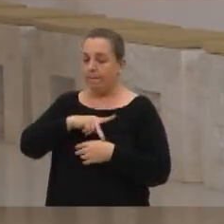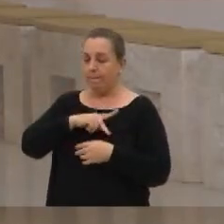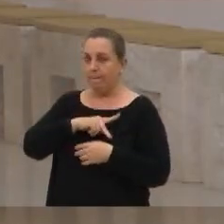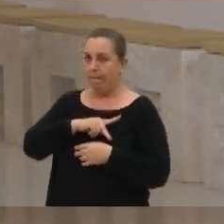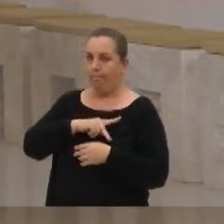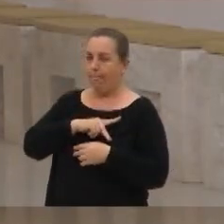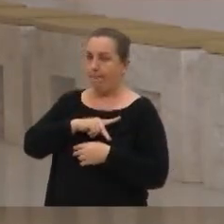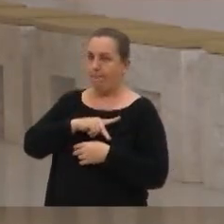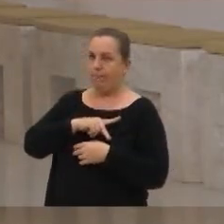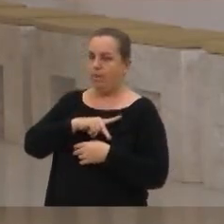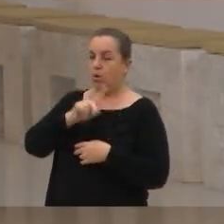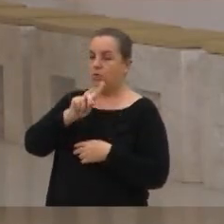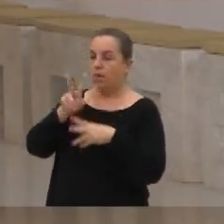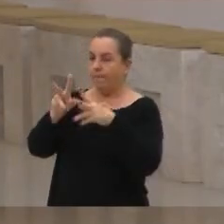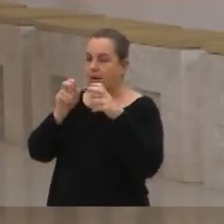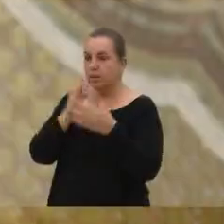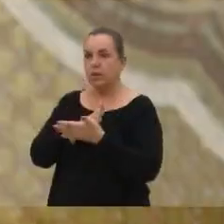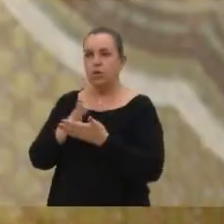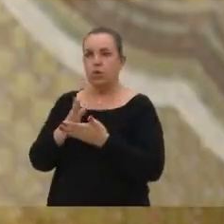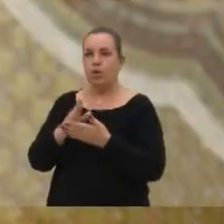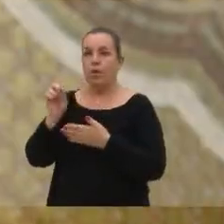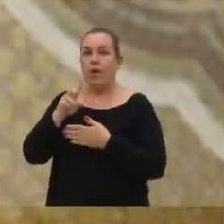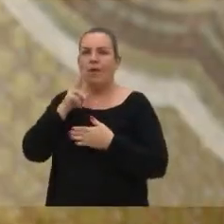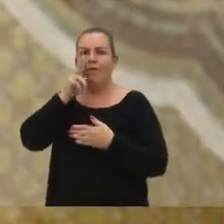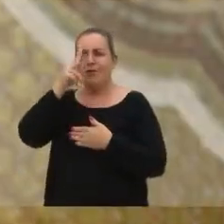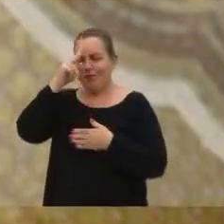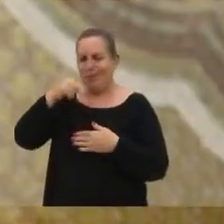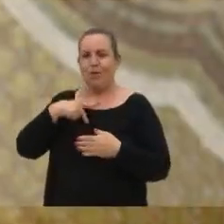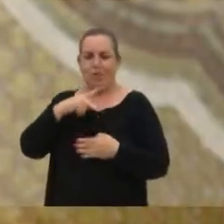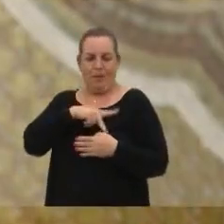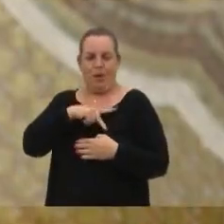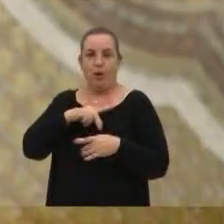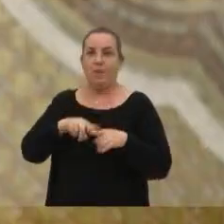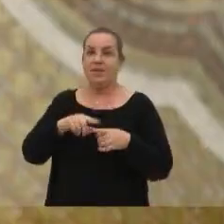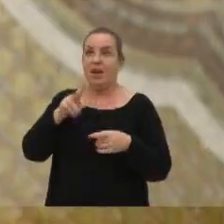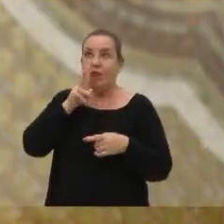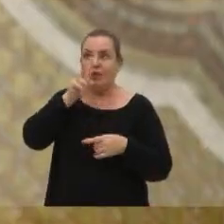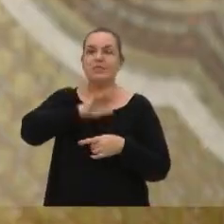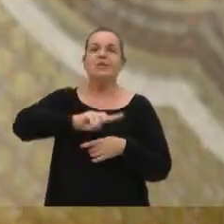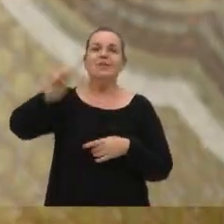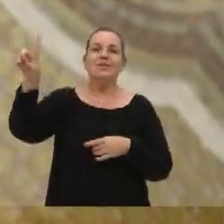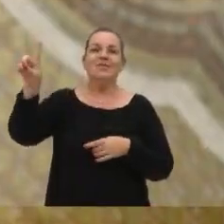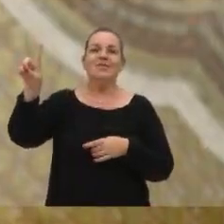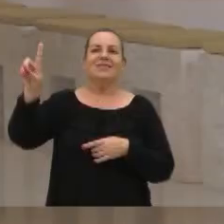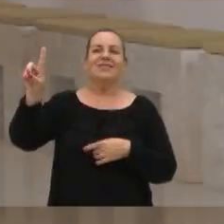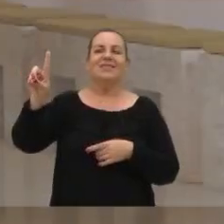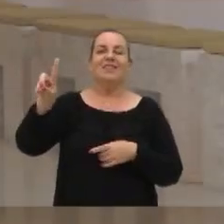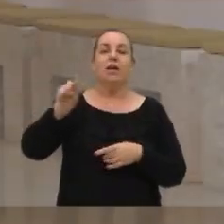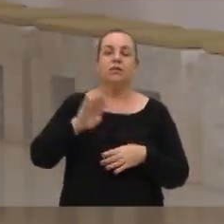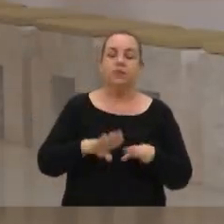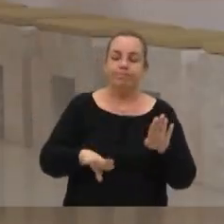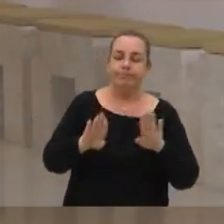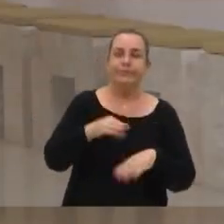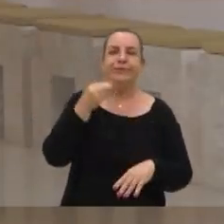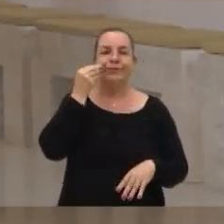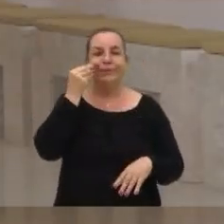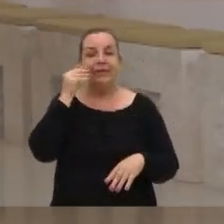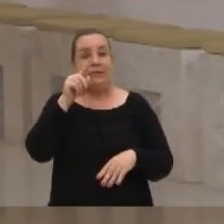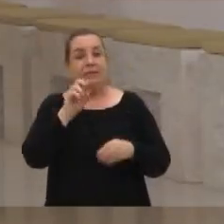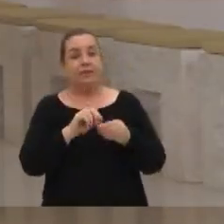no começo, que não era a força dele, era de Deus. E talvez a experiência que ele está fazendo